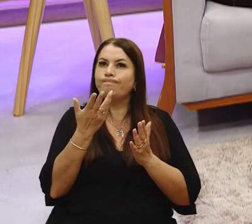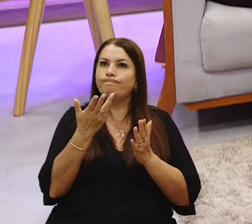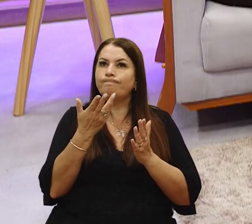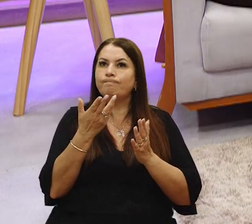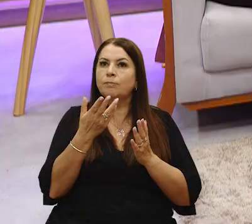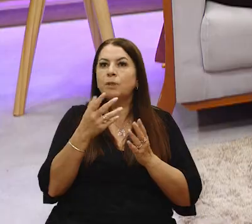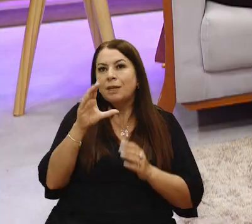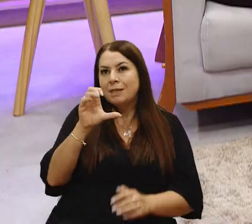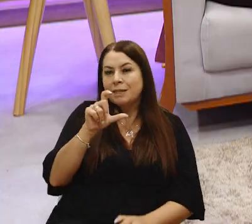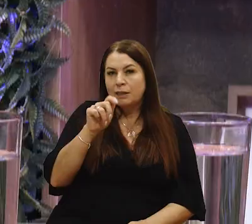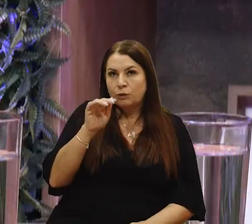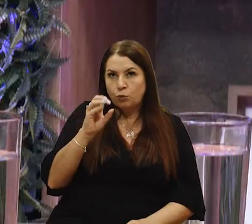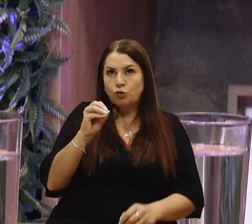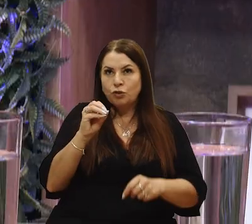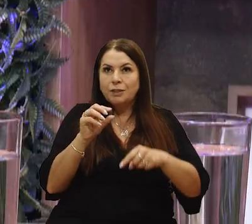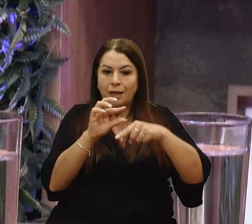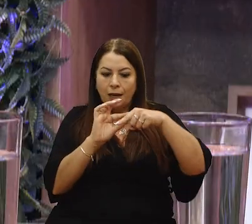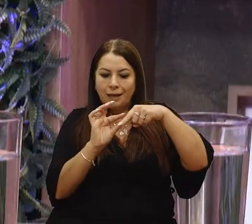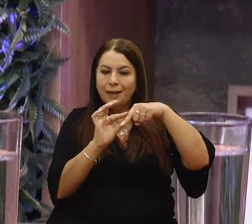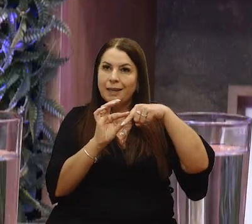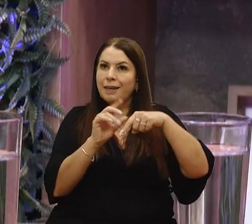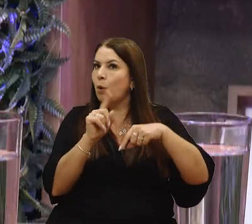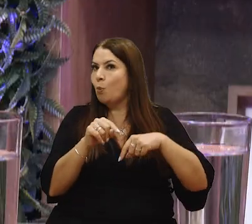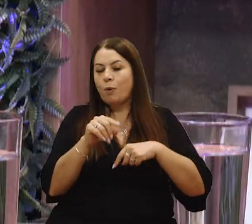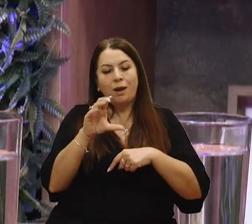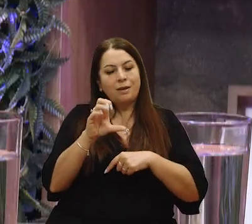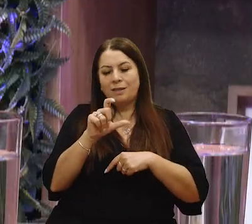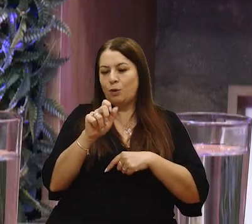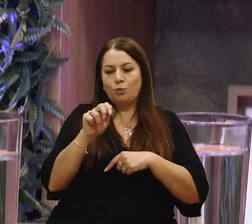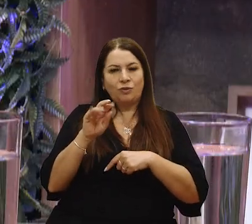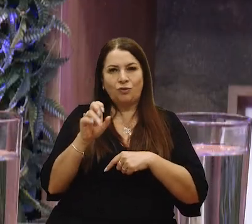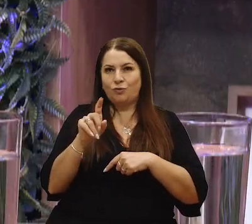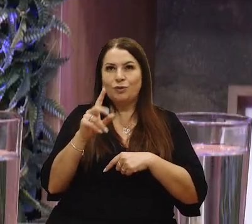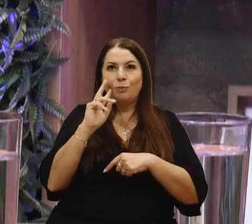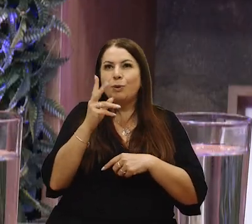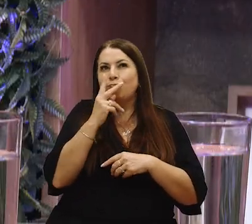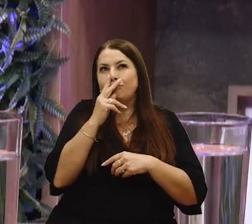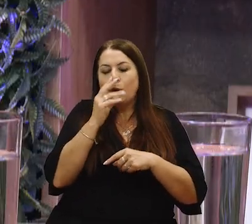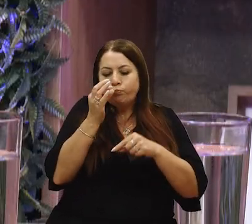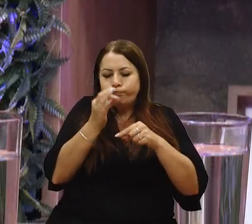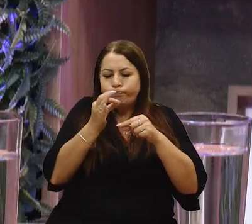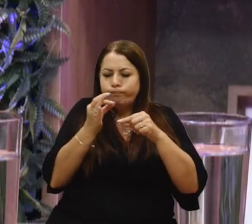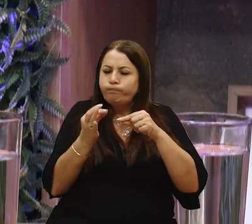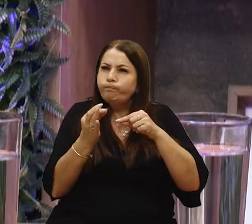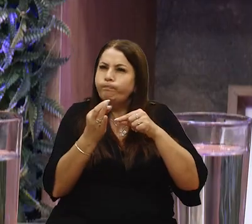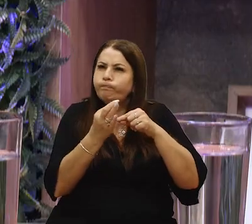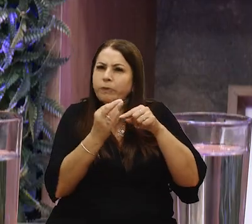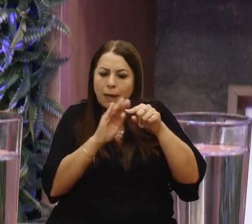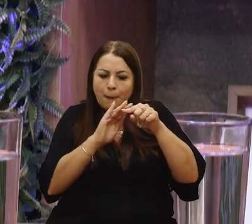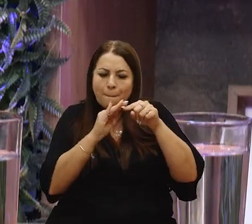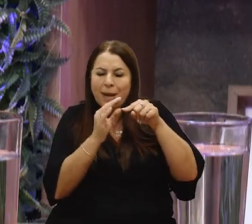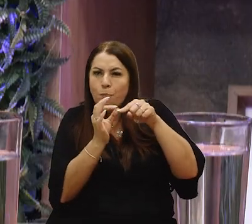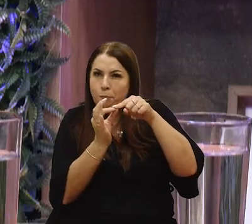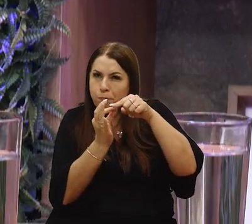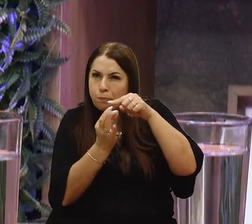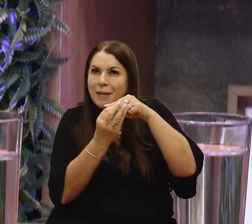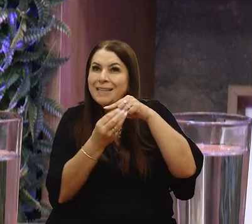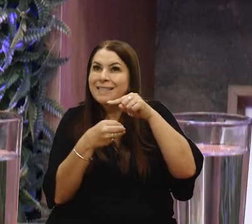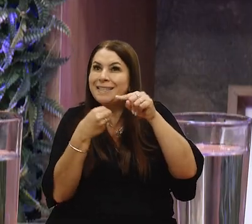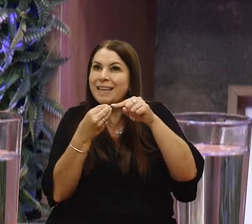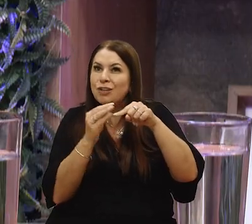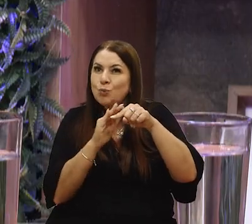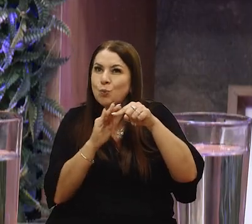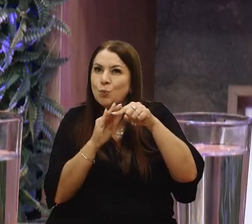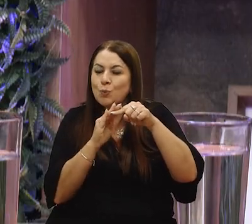do paciente, né? Mas eles não fecham o diagnóstico. Então, a gente tem ultrassonografia, que avalia a questão do tecido. Então,